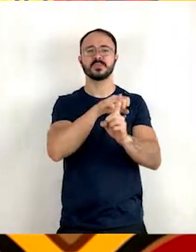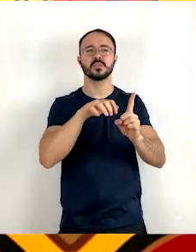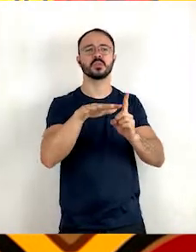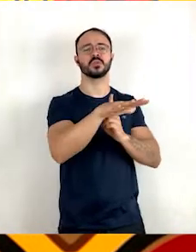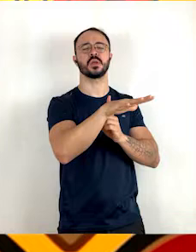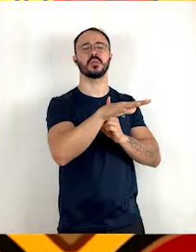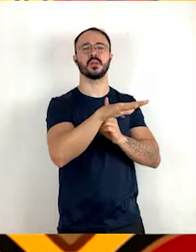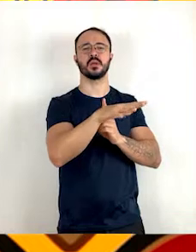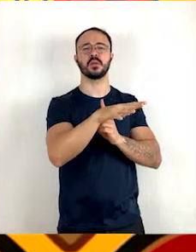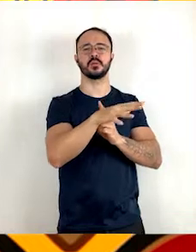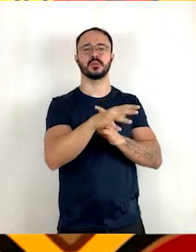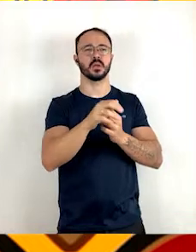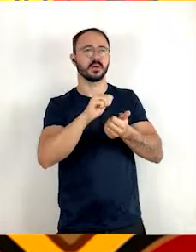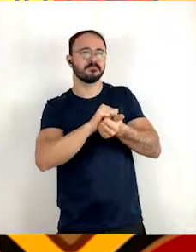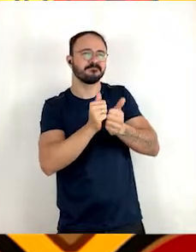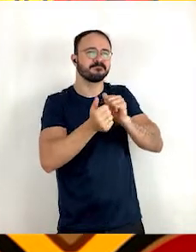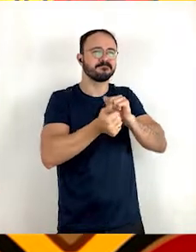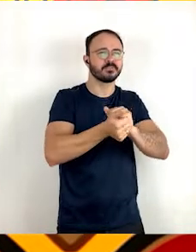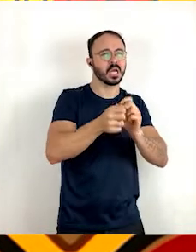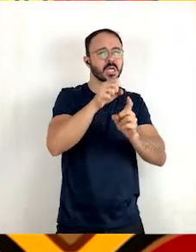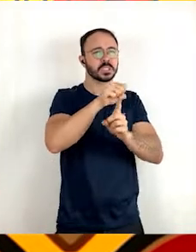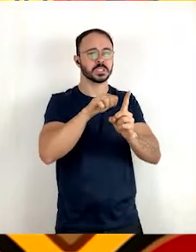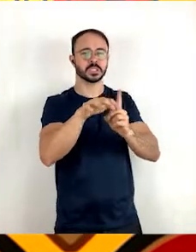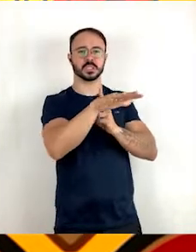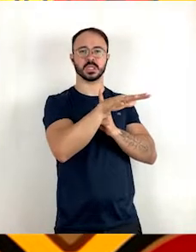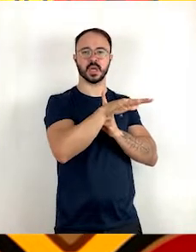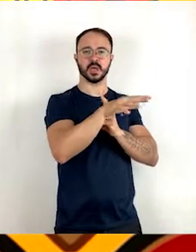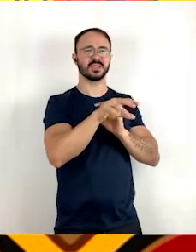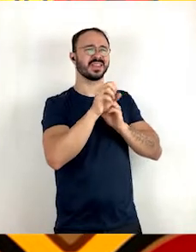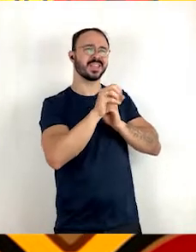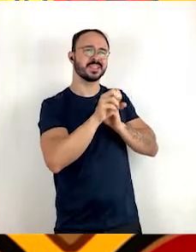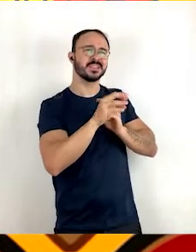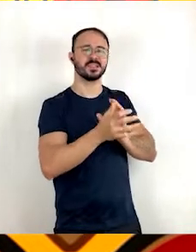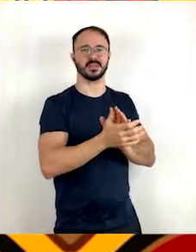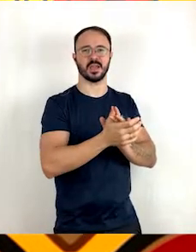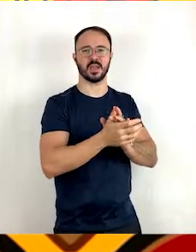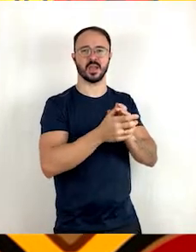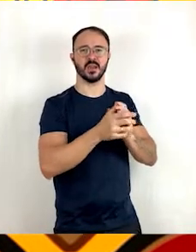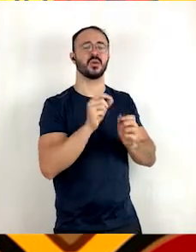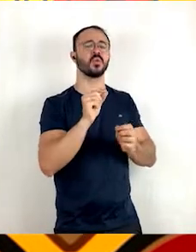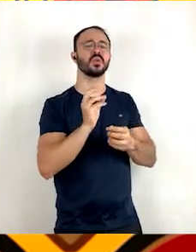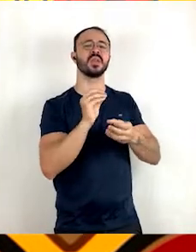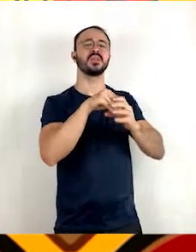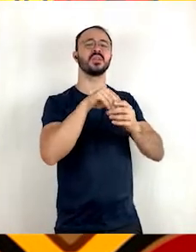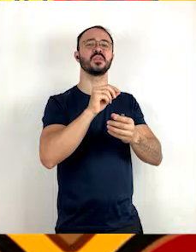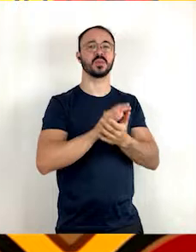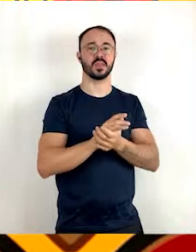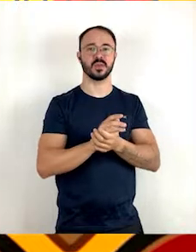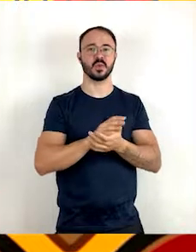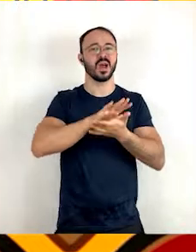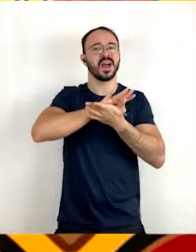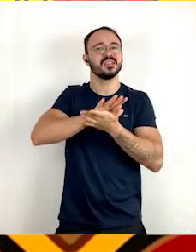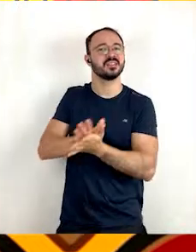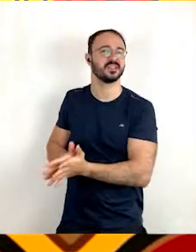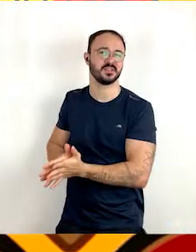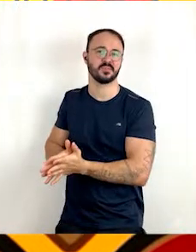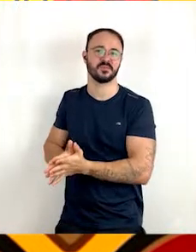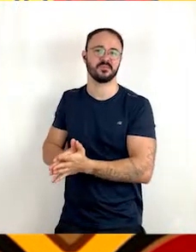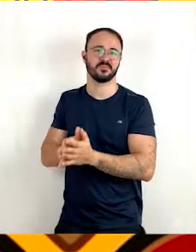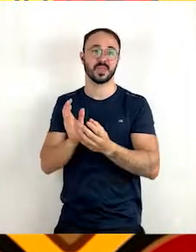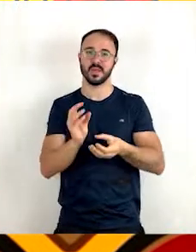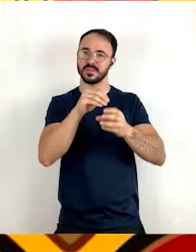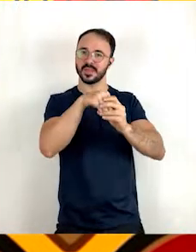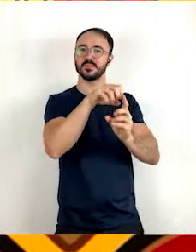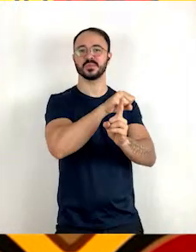ela tem adequado a nossa população a um tipo de sociedade que é marcada pelo racismo o racismo estrutural